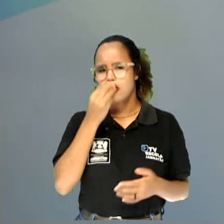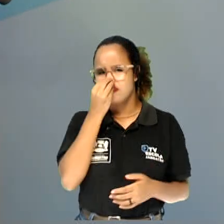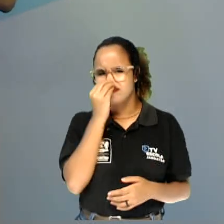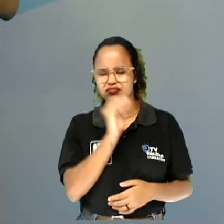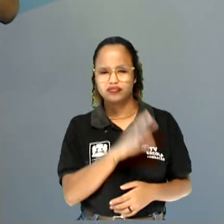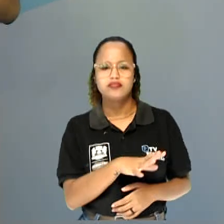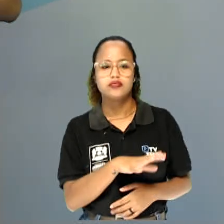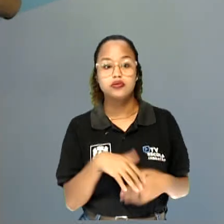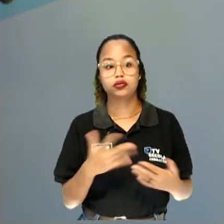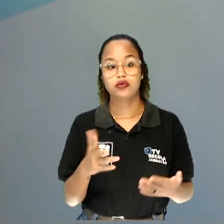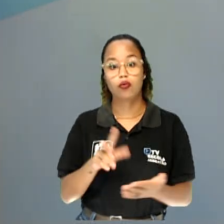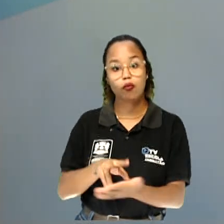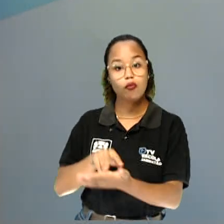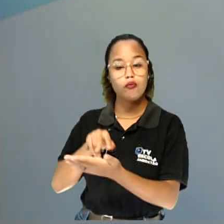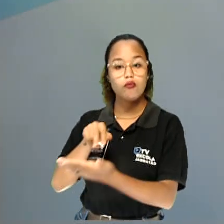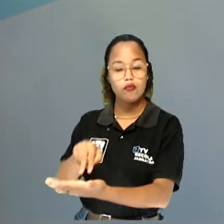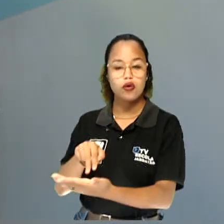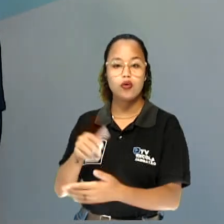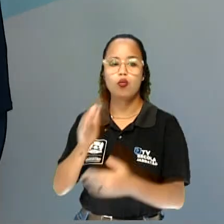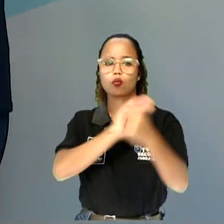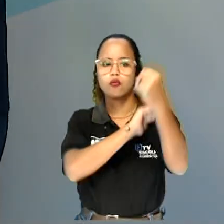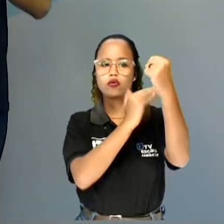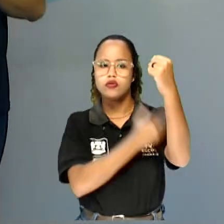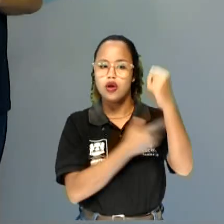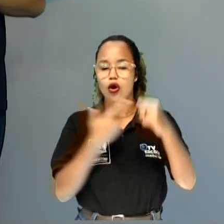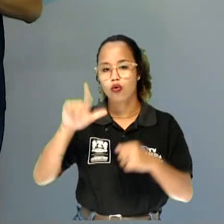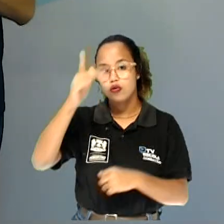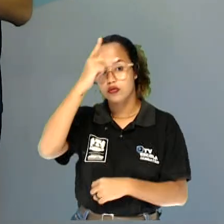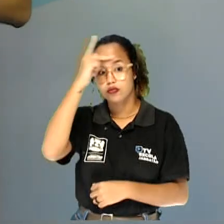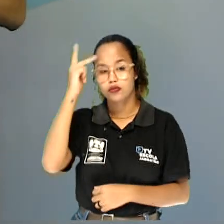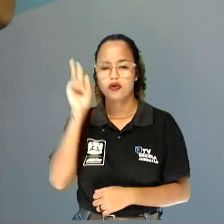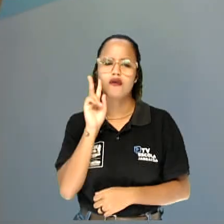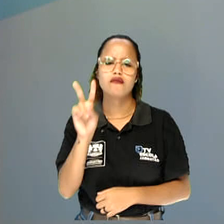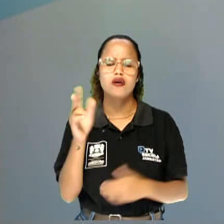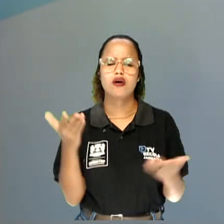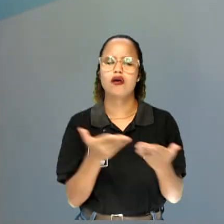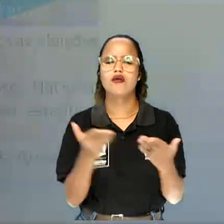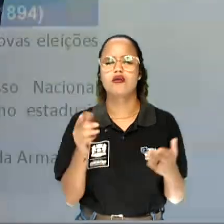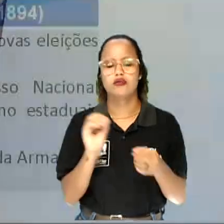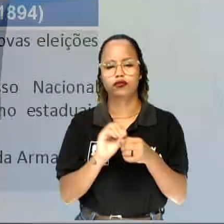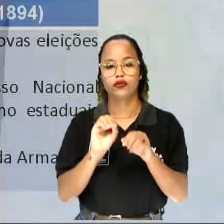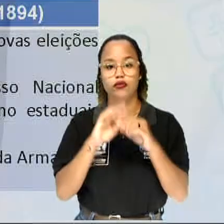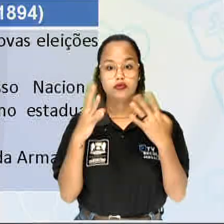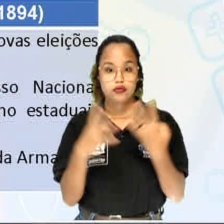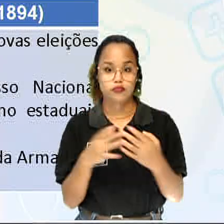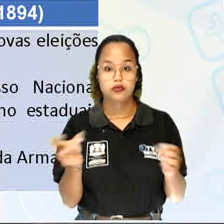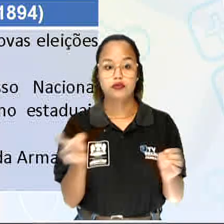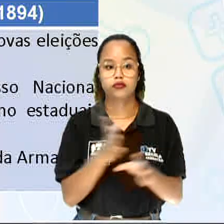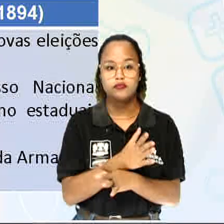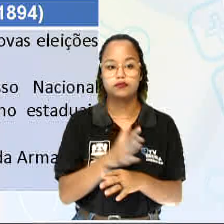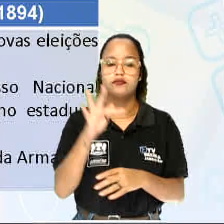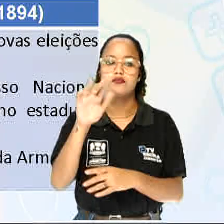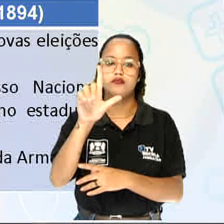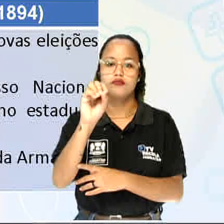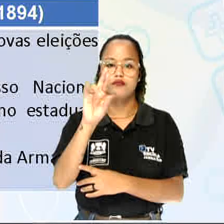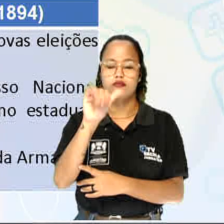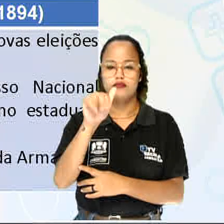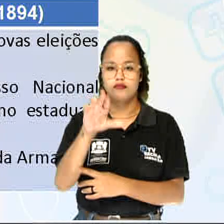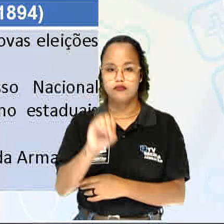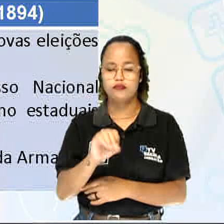ao poder é o seu vice. Olha aqui esse esquema que eu fiz para vocês no slide, bem simples. Vamos lá para a gente terminar. Floriano Peixoto,